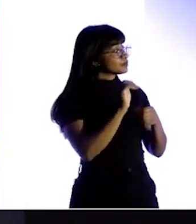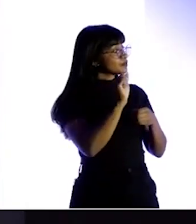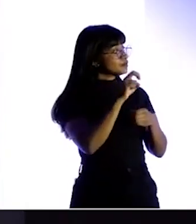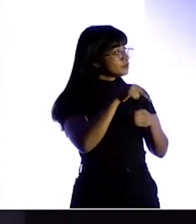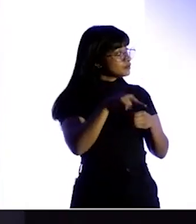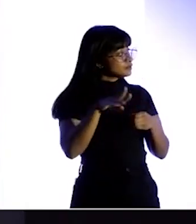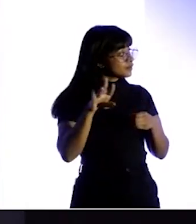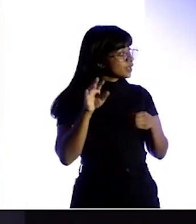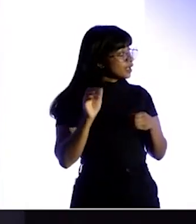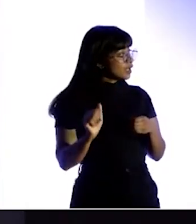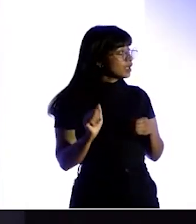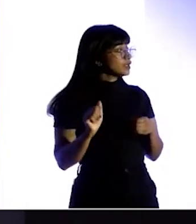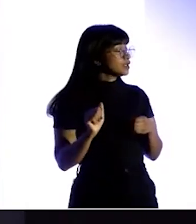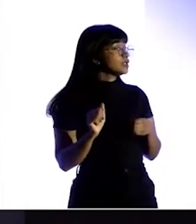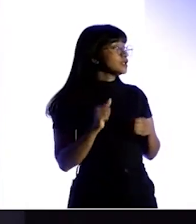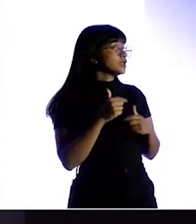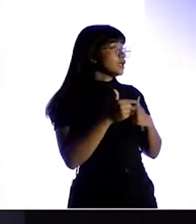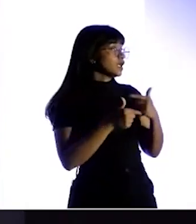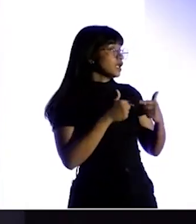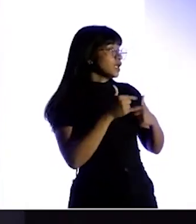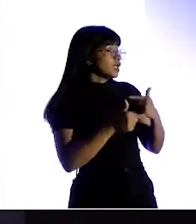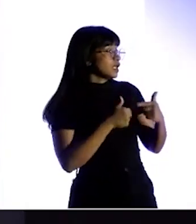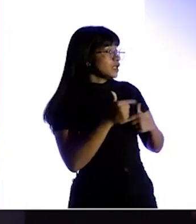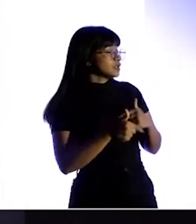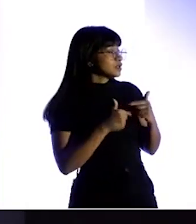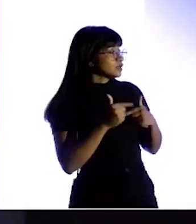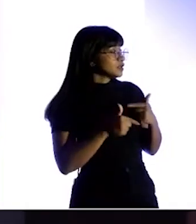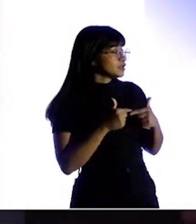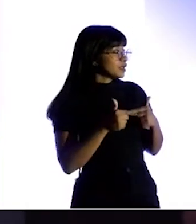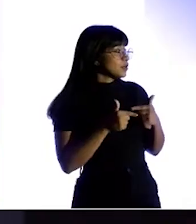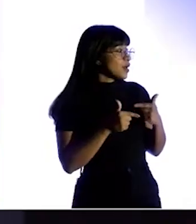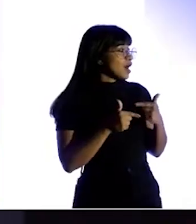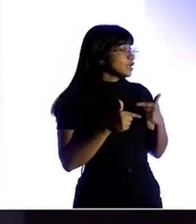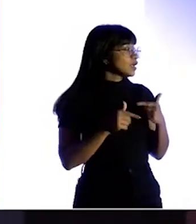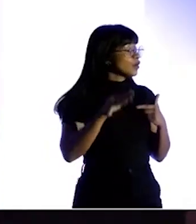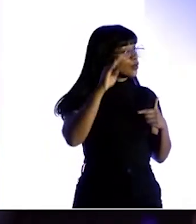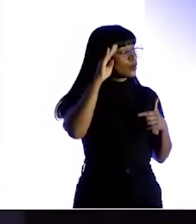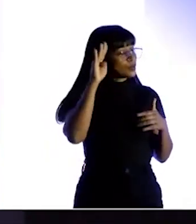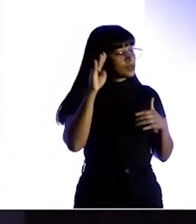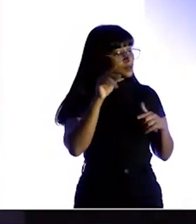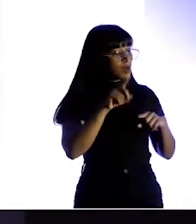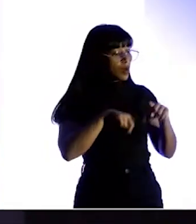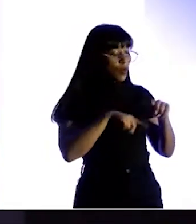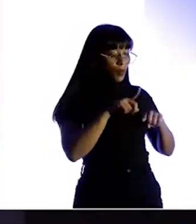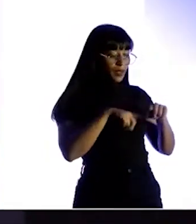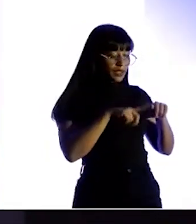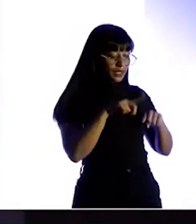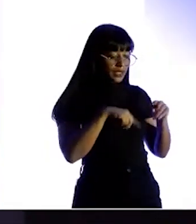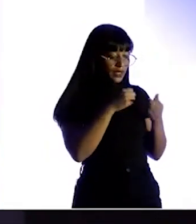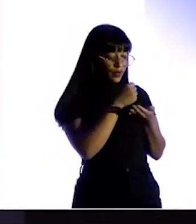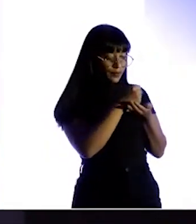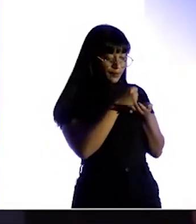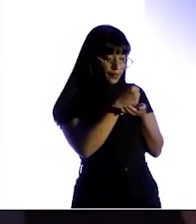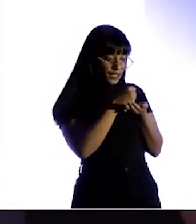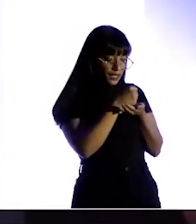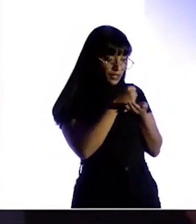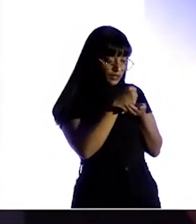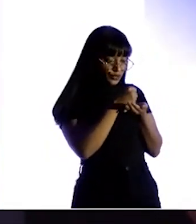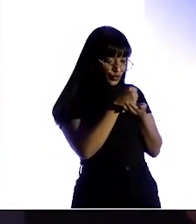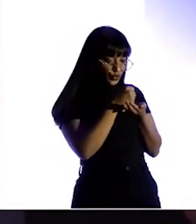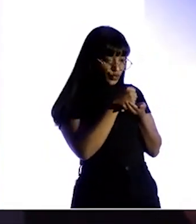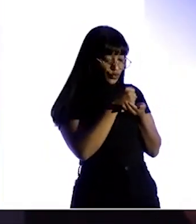só com um bem regular, um bem comum, um bem público, que é a